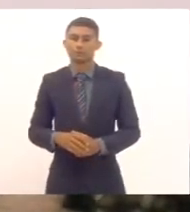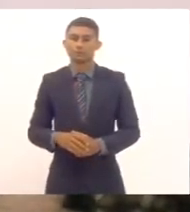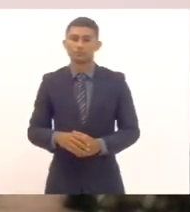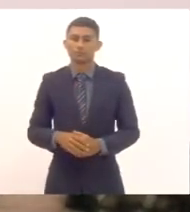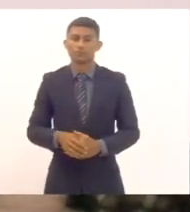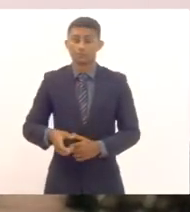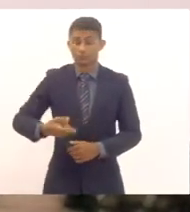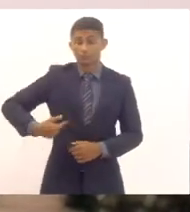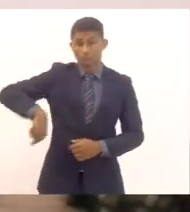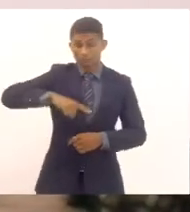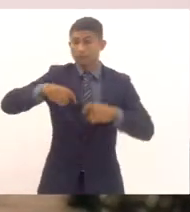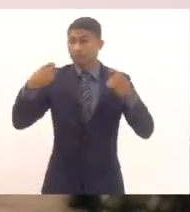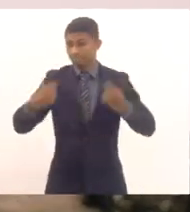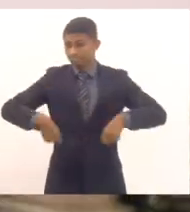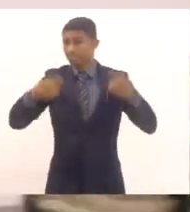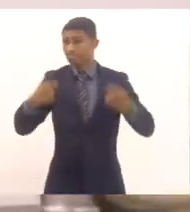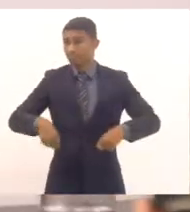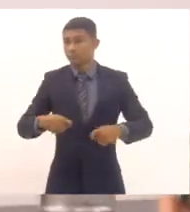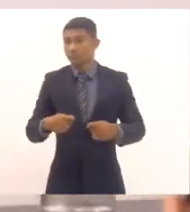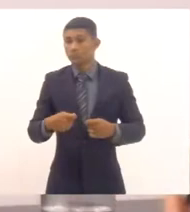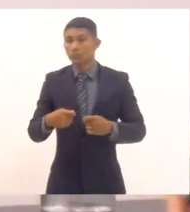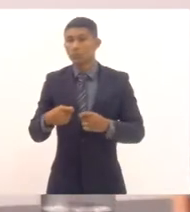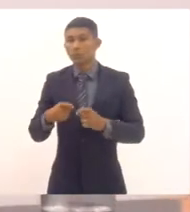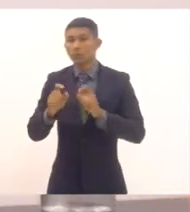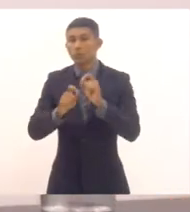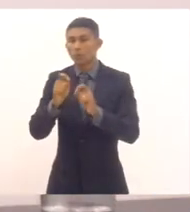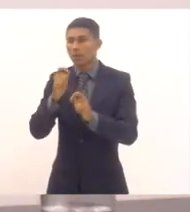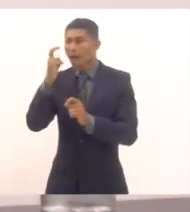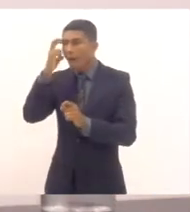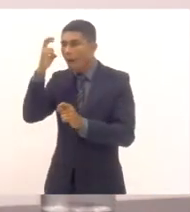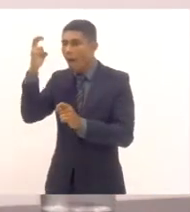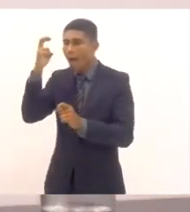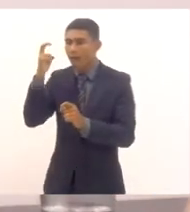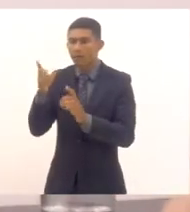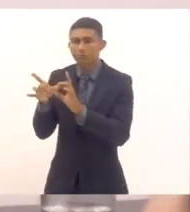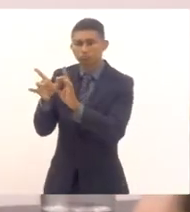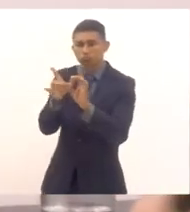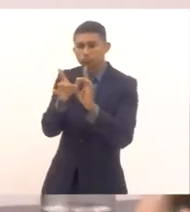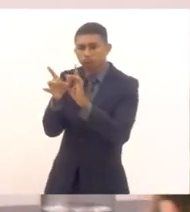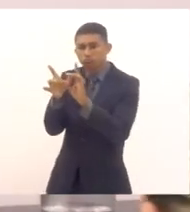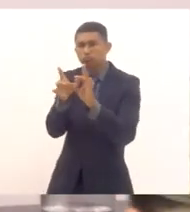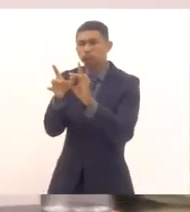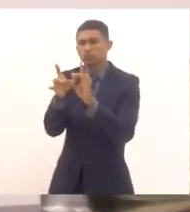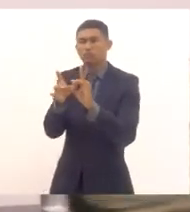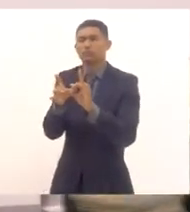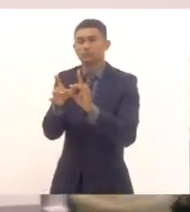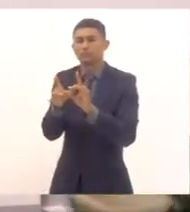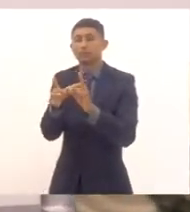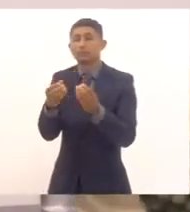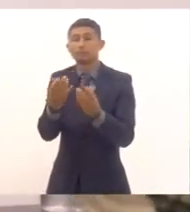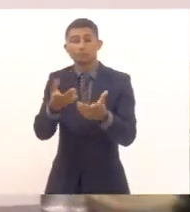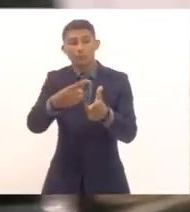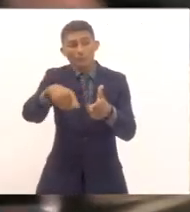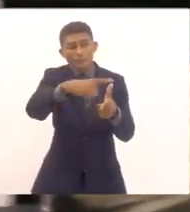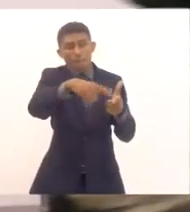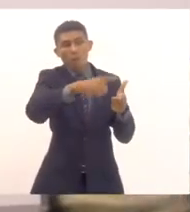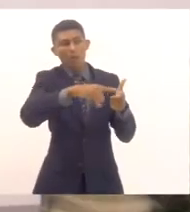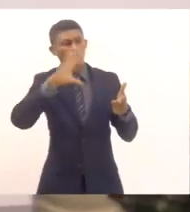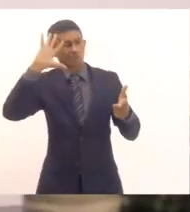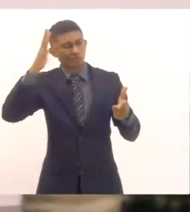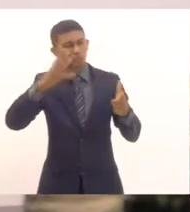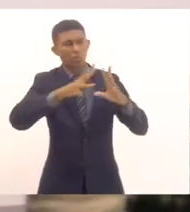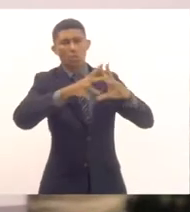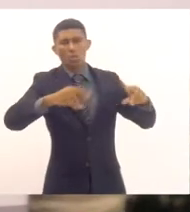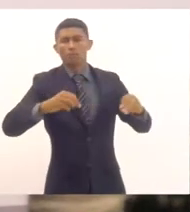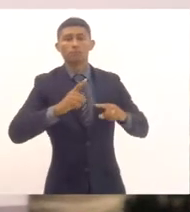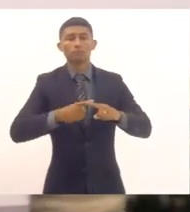pensar unir os nossos a nossa expertise em quando Segurança Pública para superar esse problema porque eu acho que o